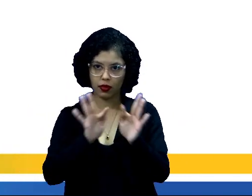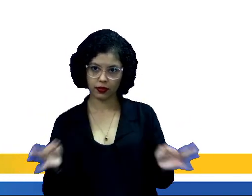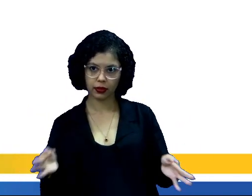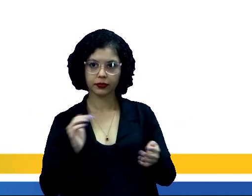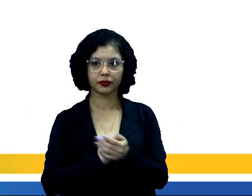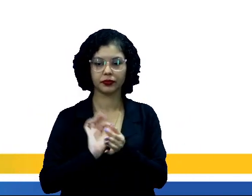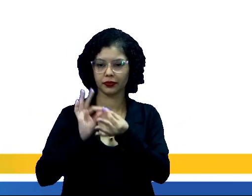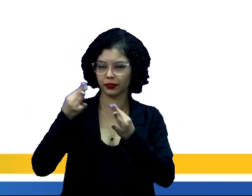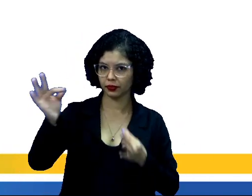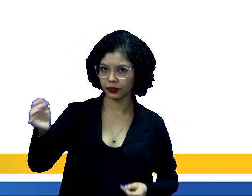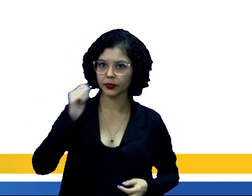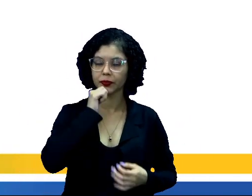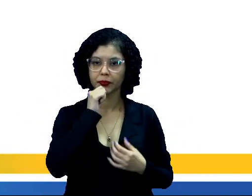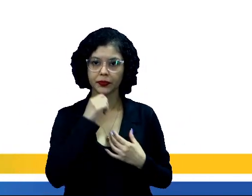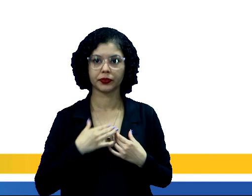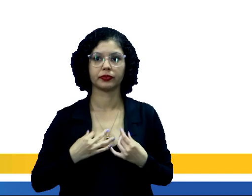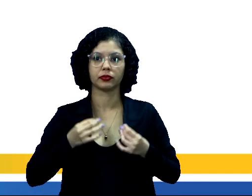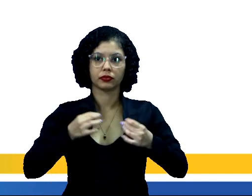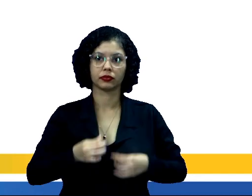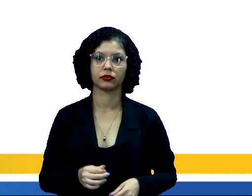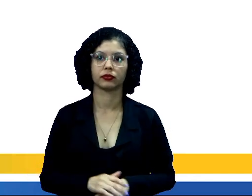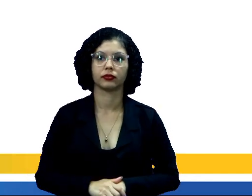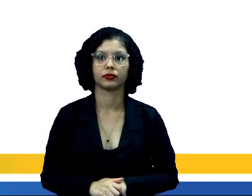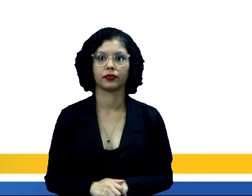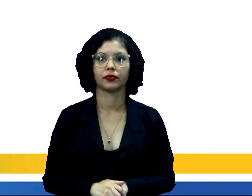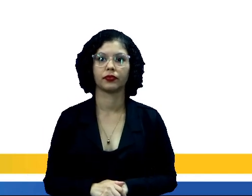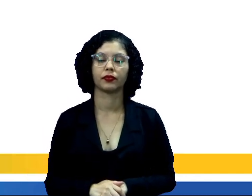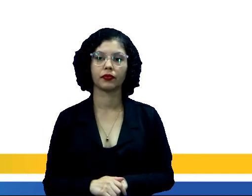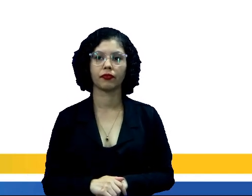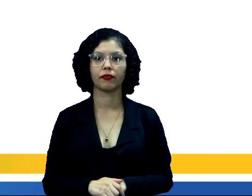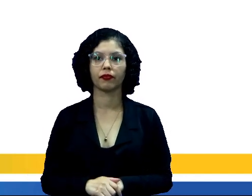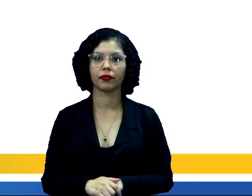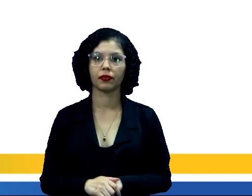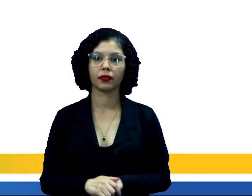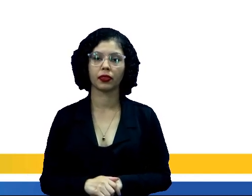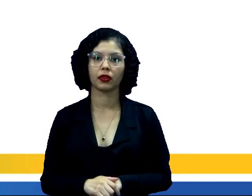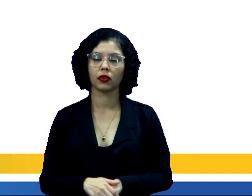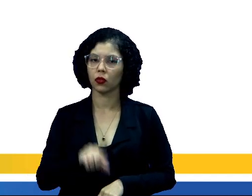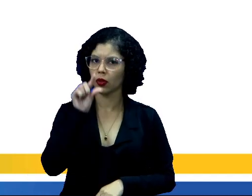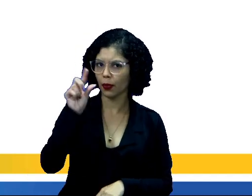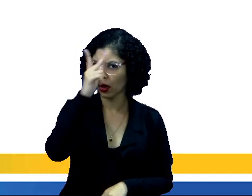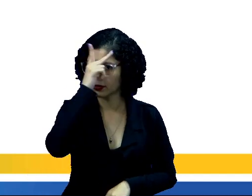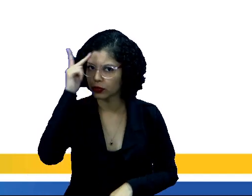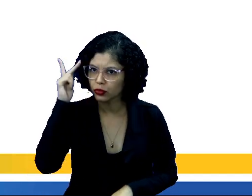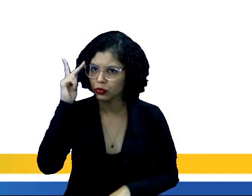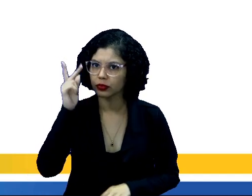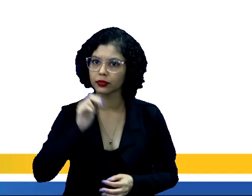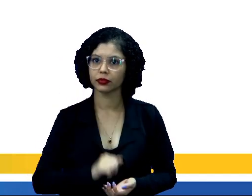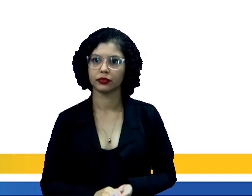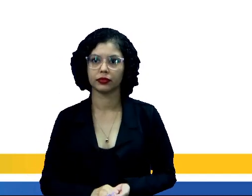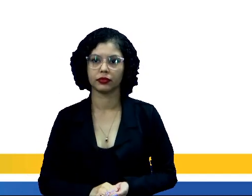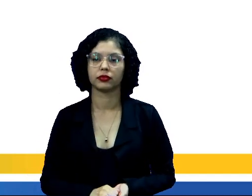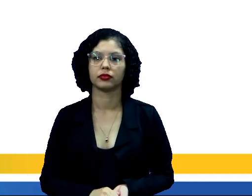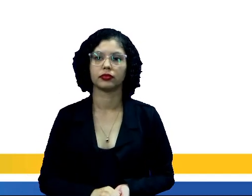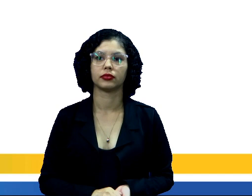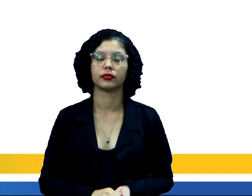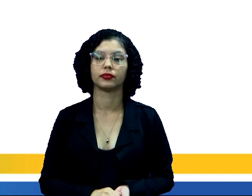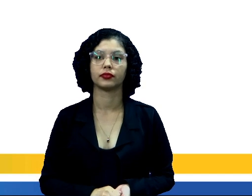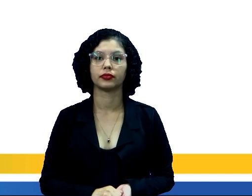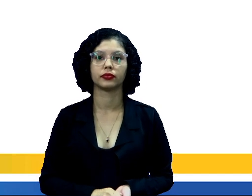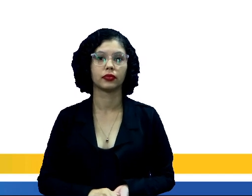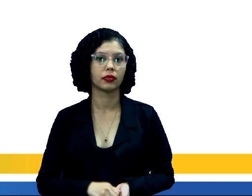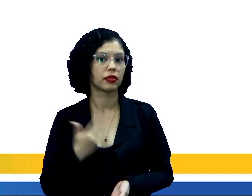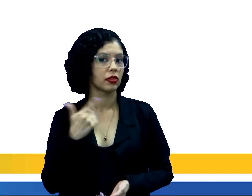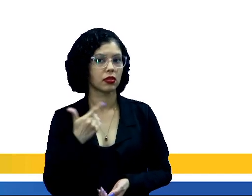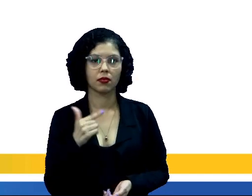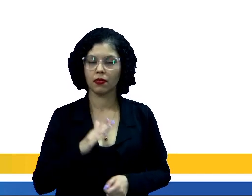mais longa. Nós temos ali a few people, poucas pessoas, no more than 10,